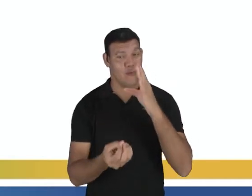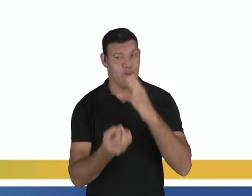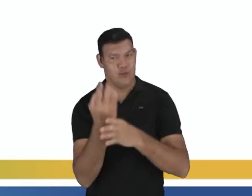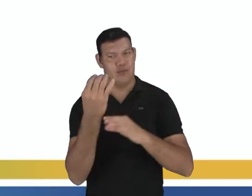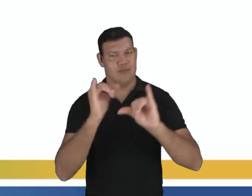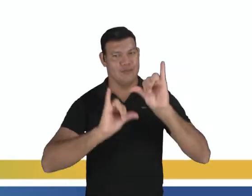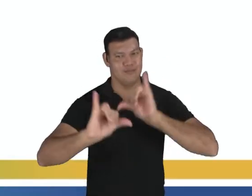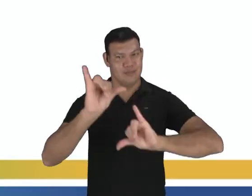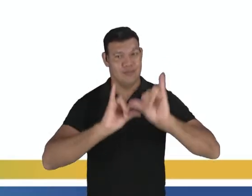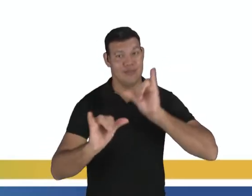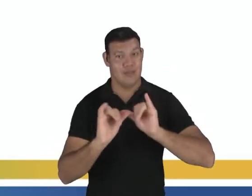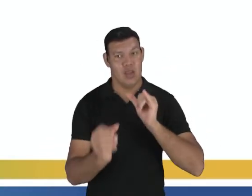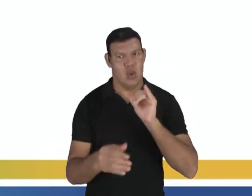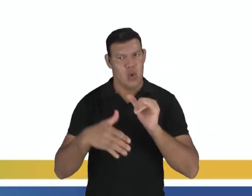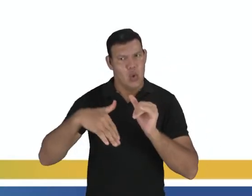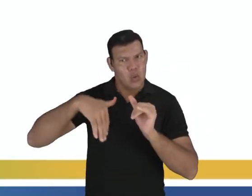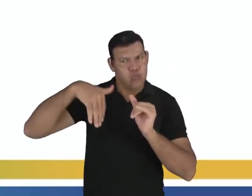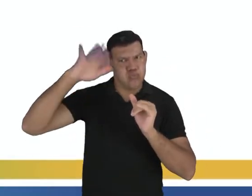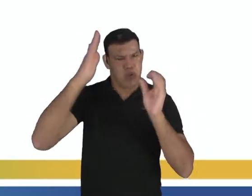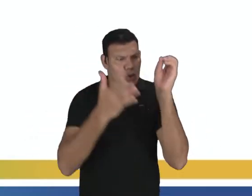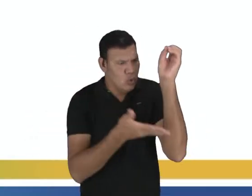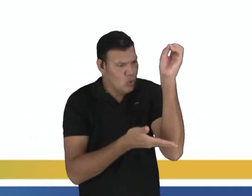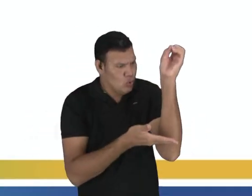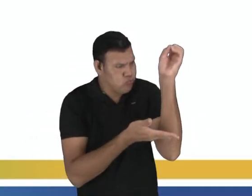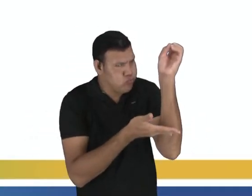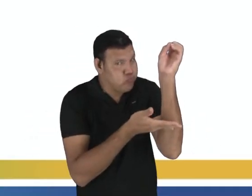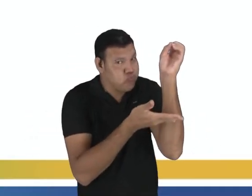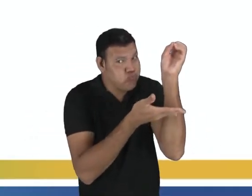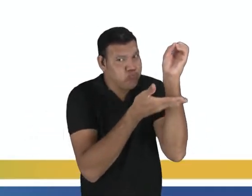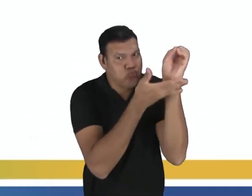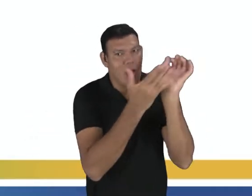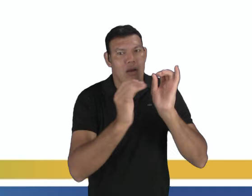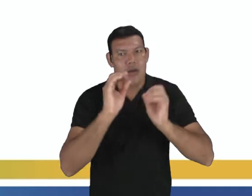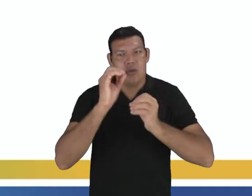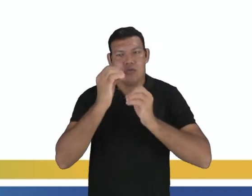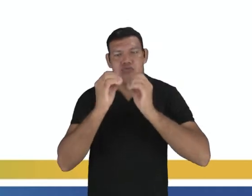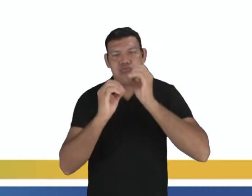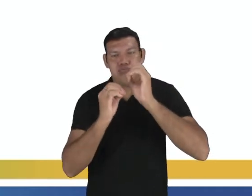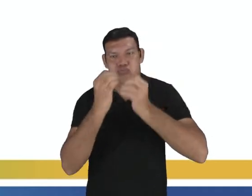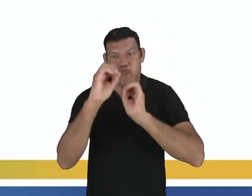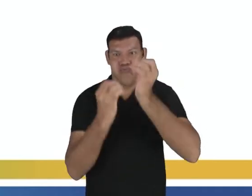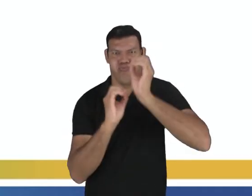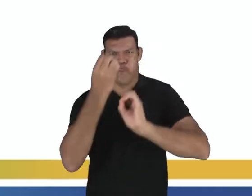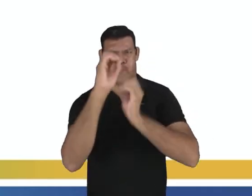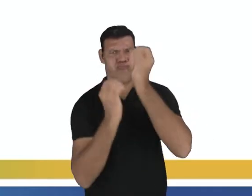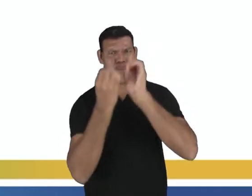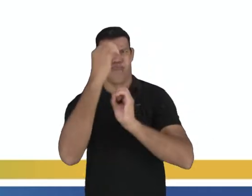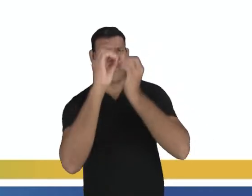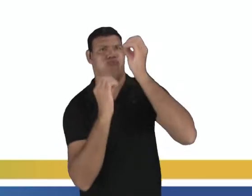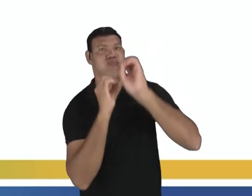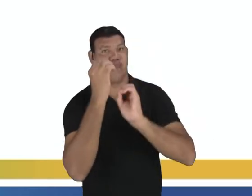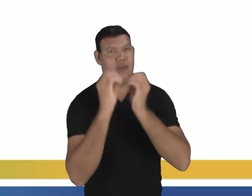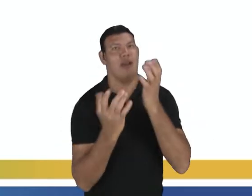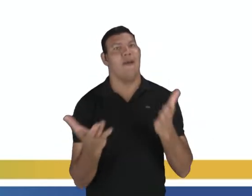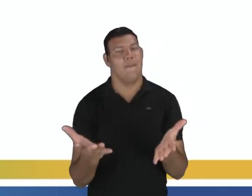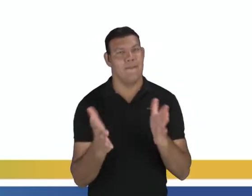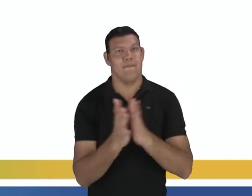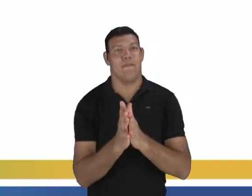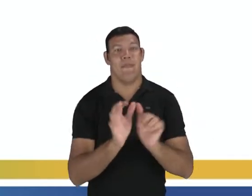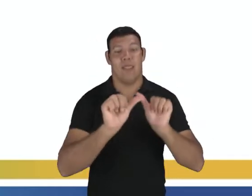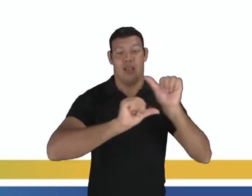eu aumento a energia, a gente tem a mudança do estado sólido para o líquido, ela é conhecida